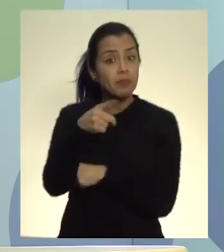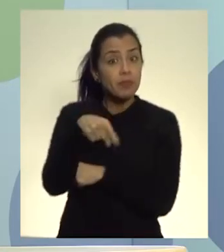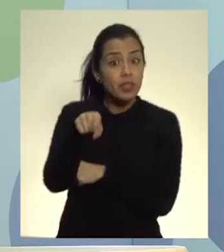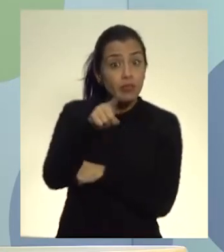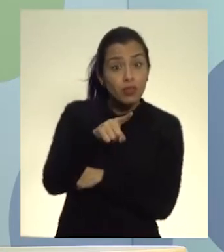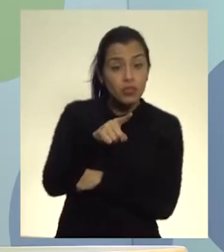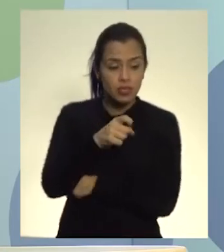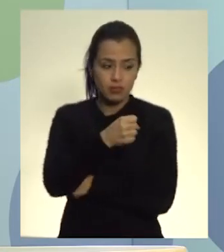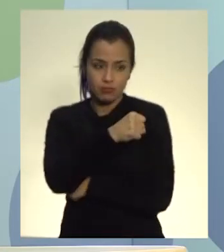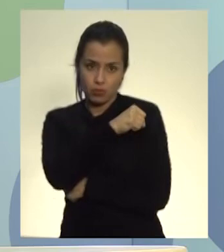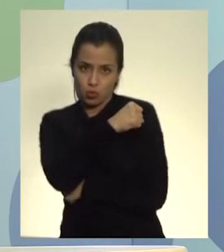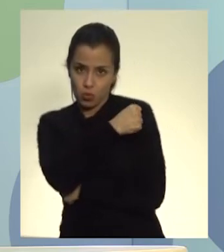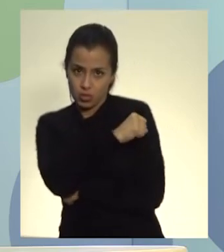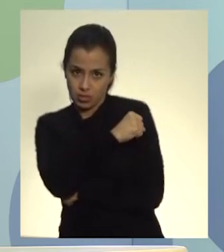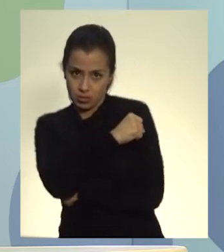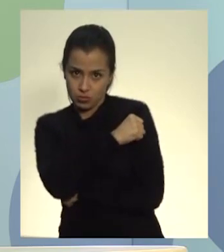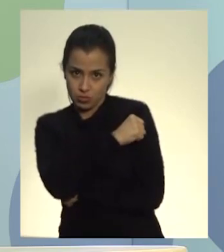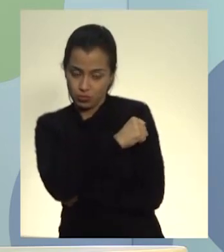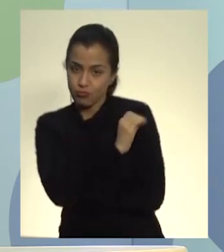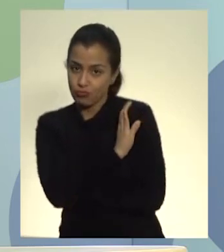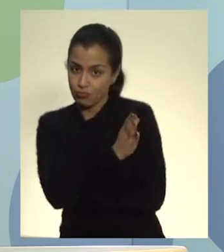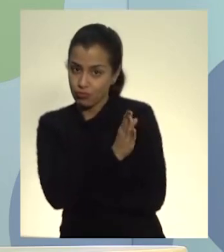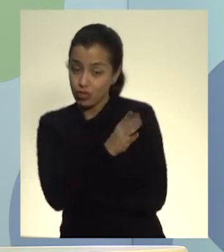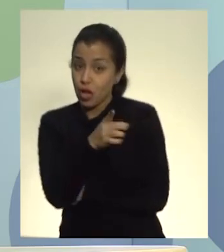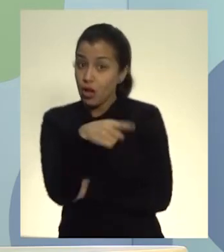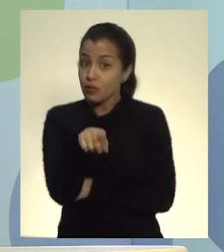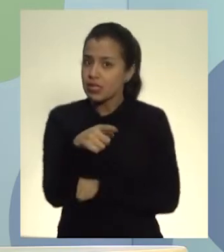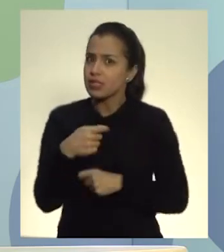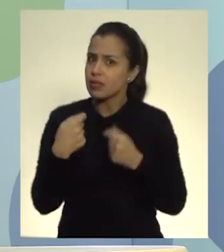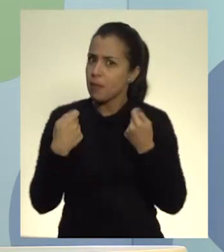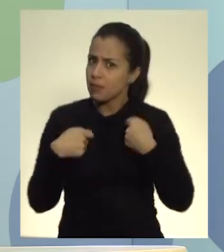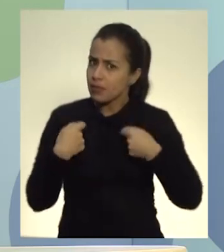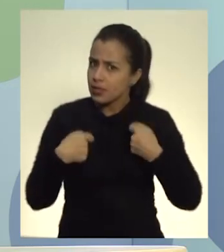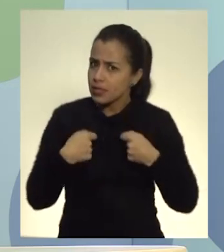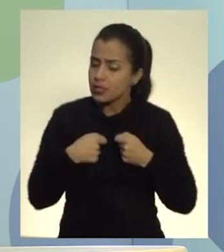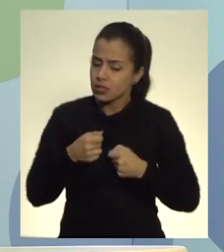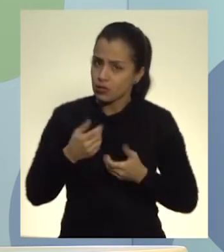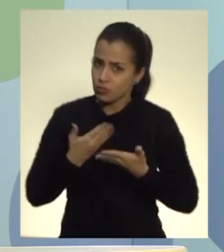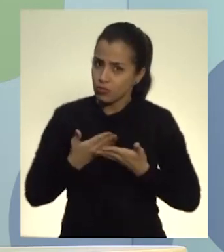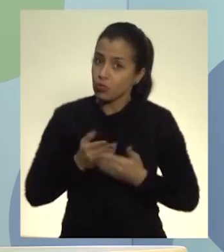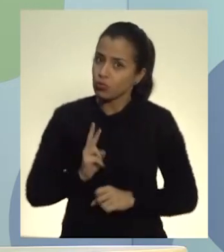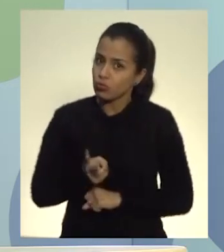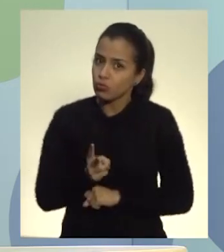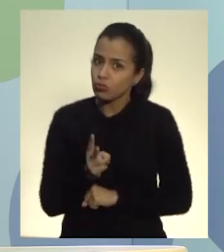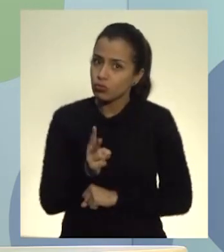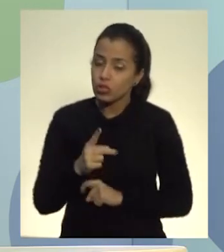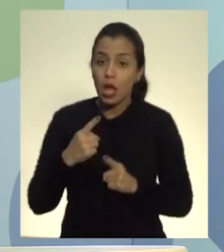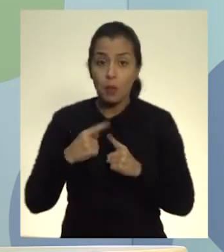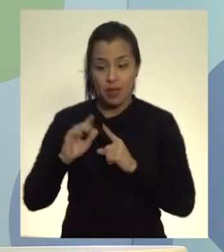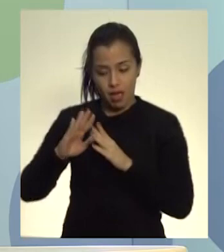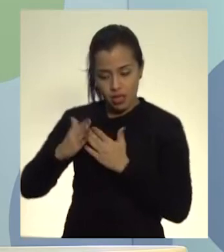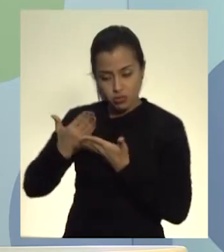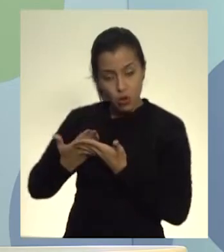no 8º ano do ensino fundamental, vocês precisam continuar os estudos, porque a escola é uma